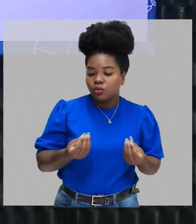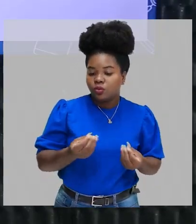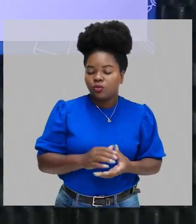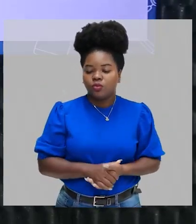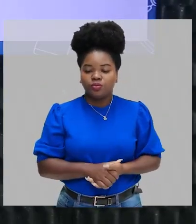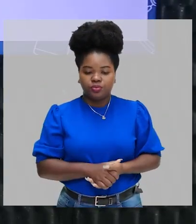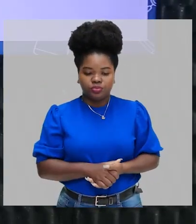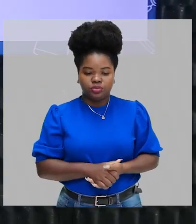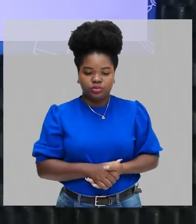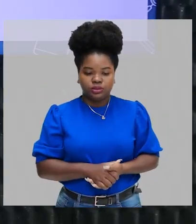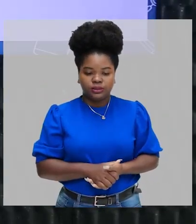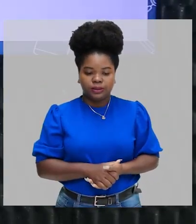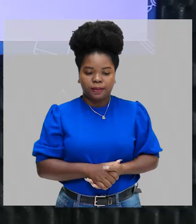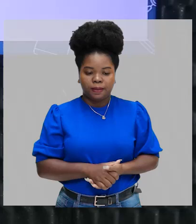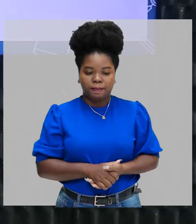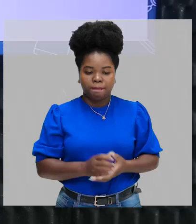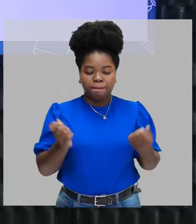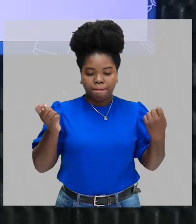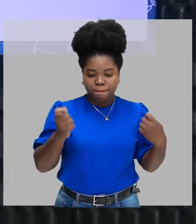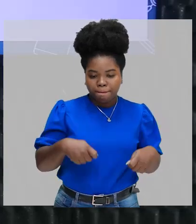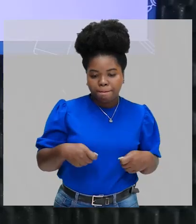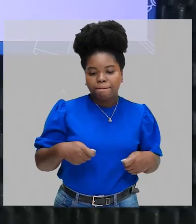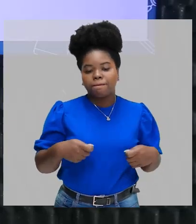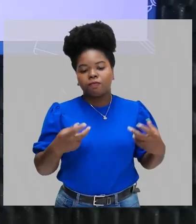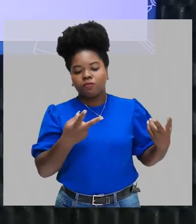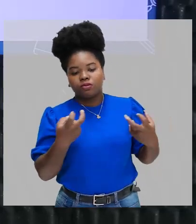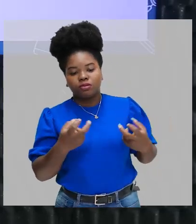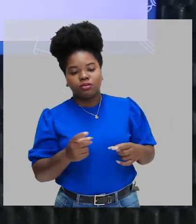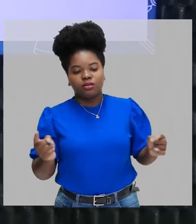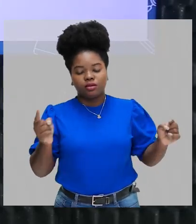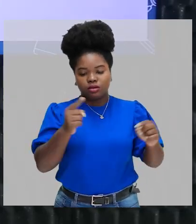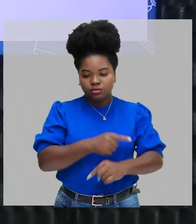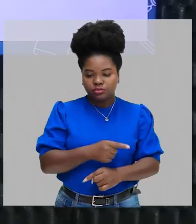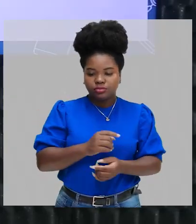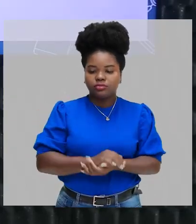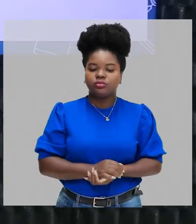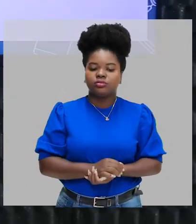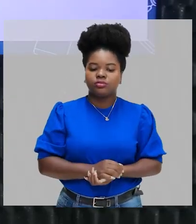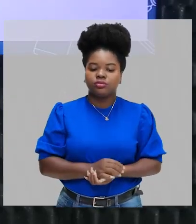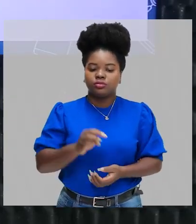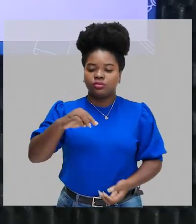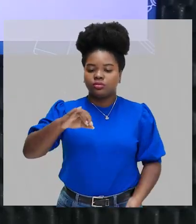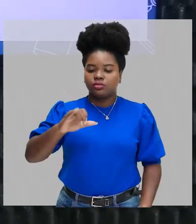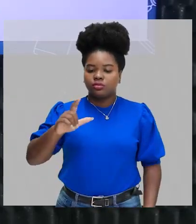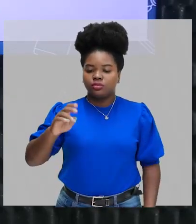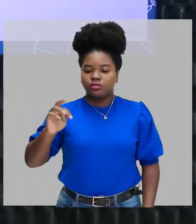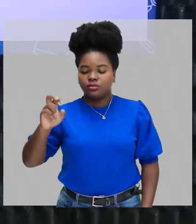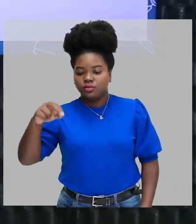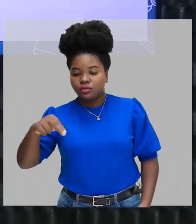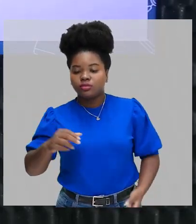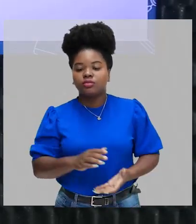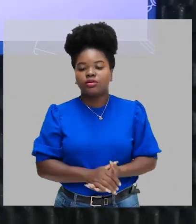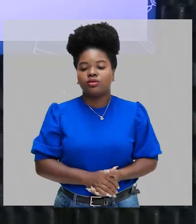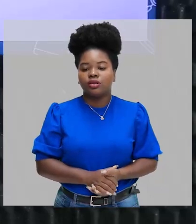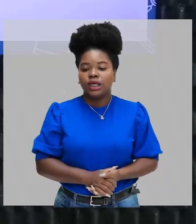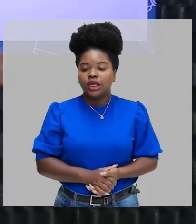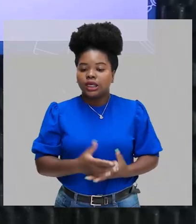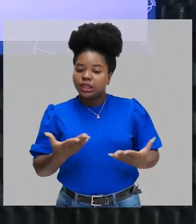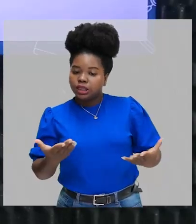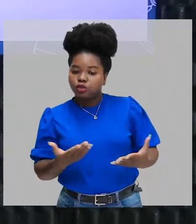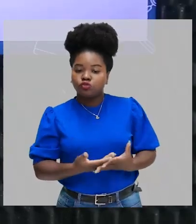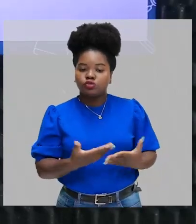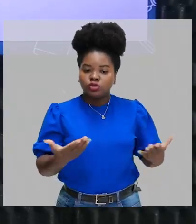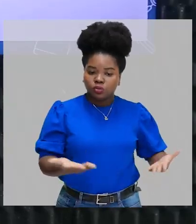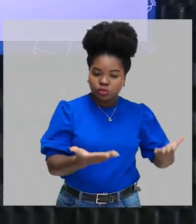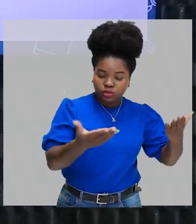maneiras, pelos quais a gente pode resolver essas contradições apontadas aí pelo Milton Santos. São caminhos possíveis, não estou dizendo que vai dar